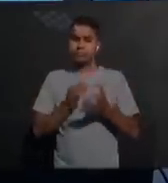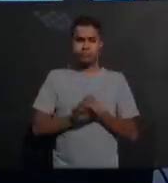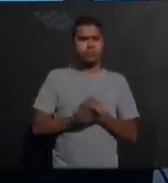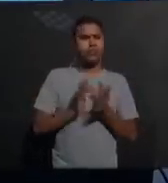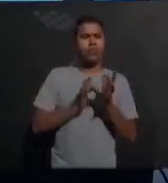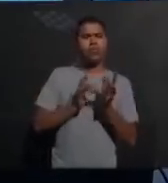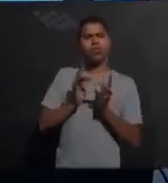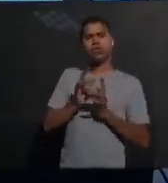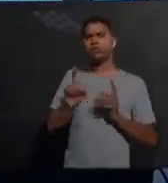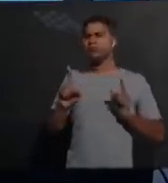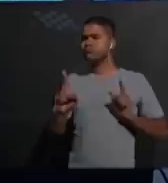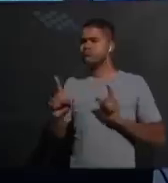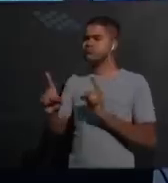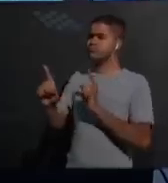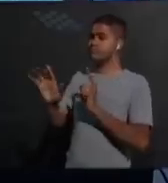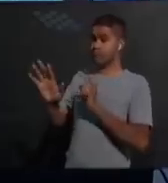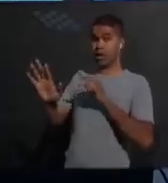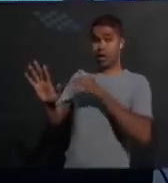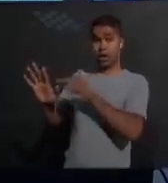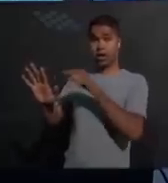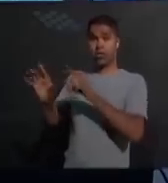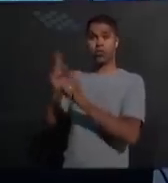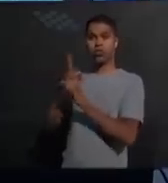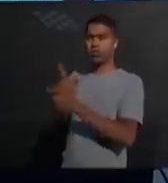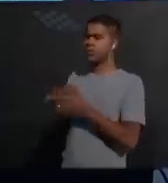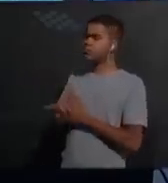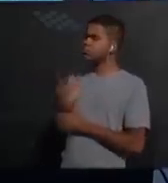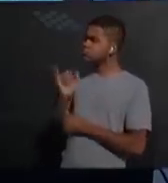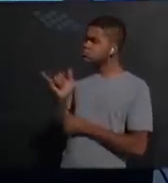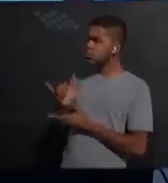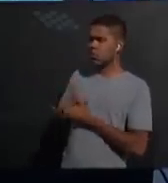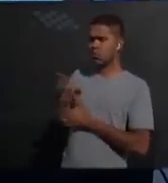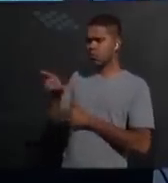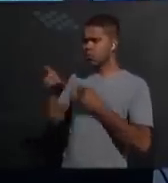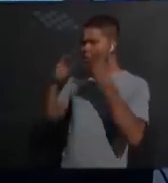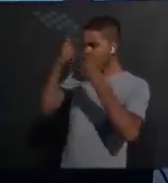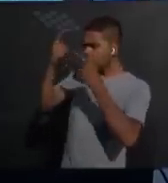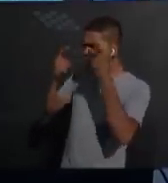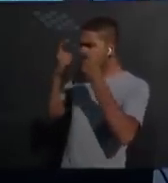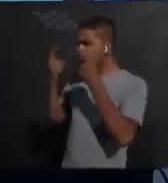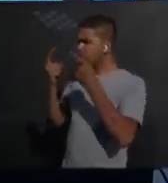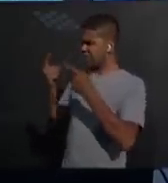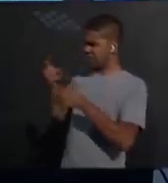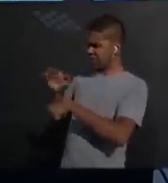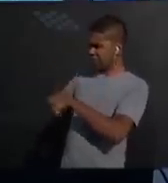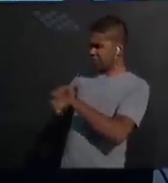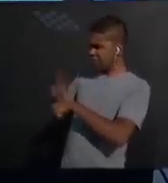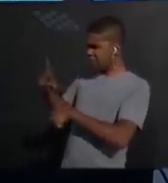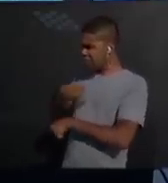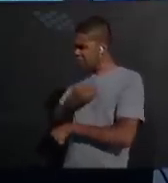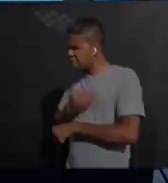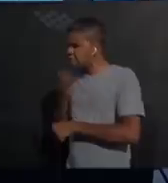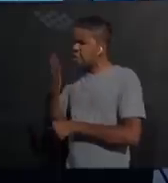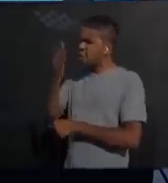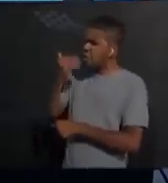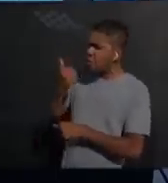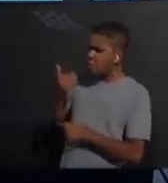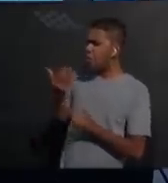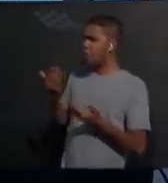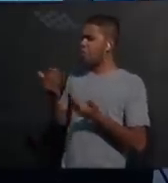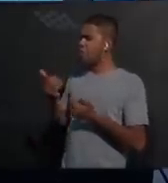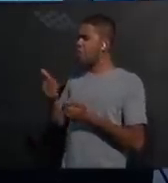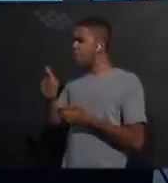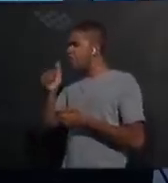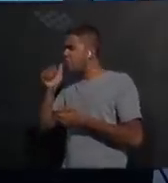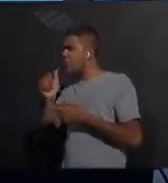acrescentou portanto eu lhes digo não se preocupem com sua própria vida quanto ao que comer nem com seu próprio